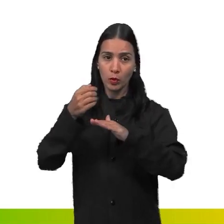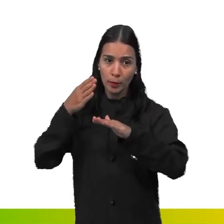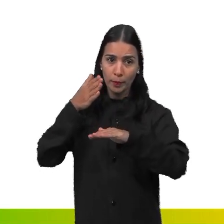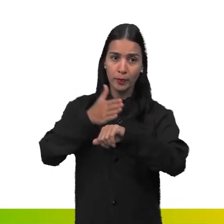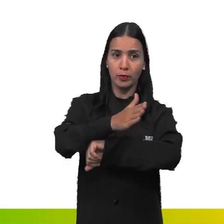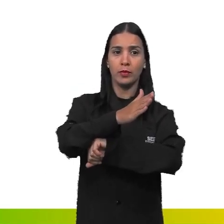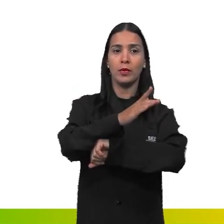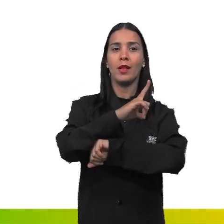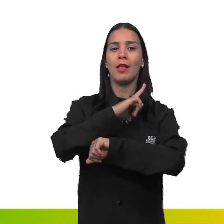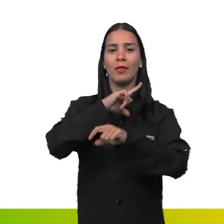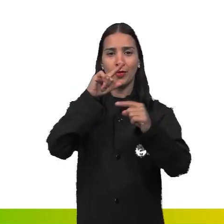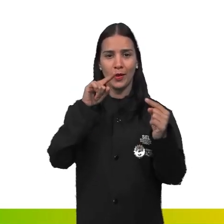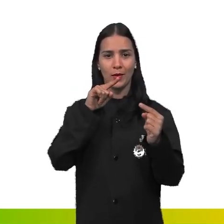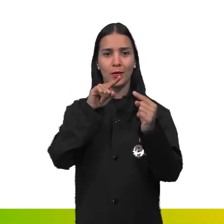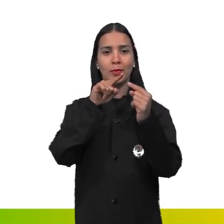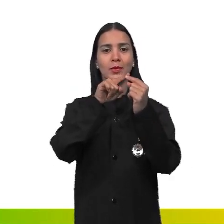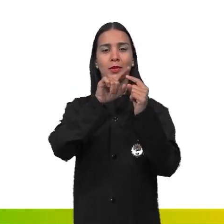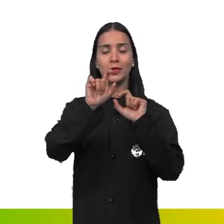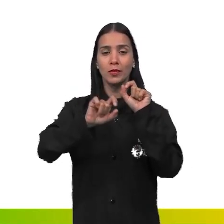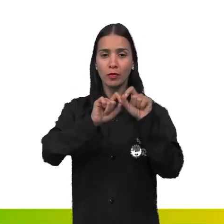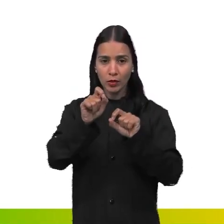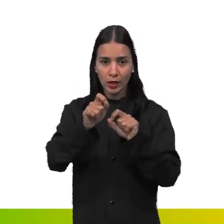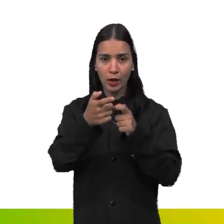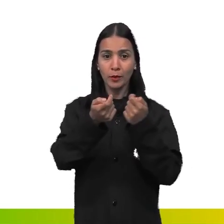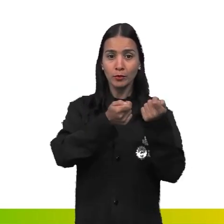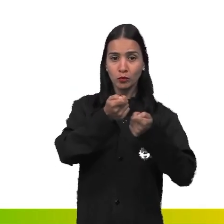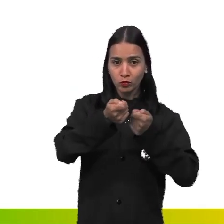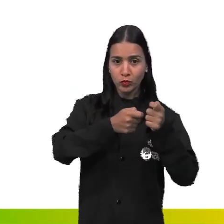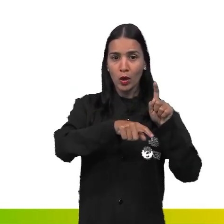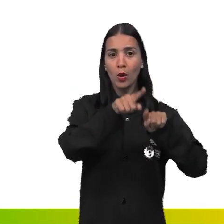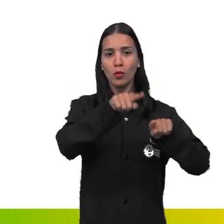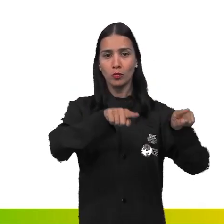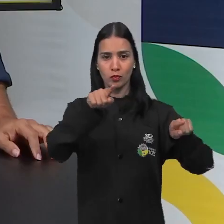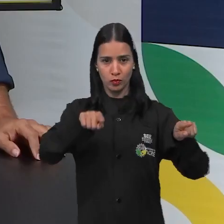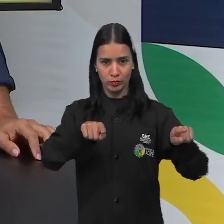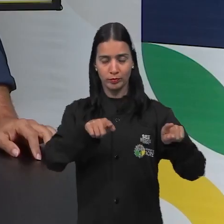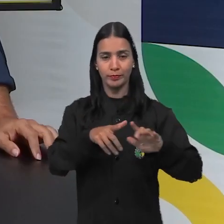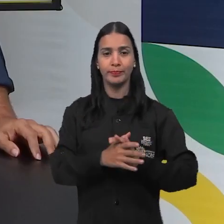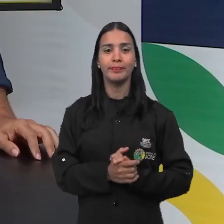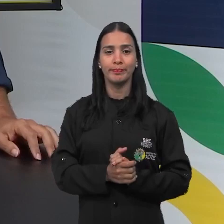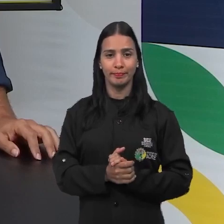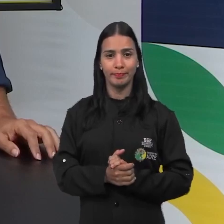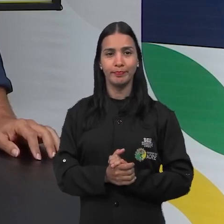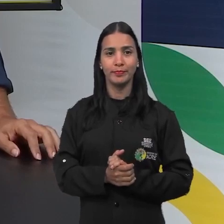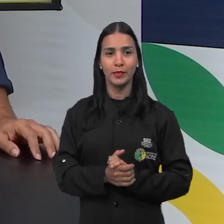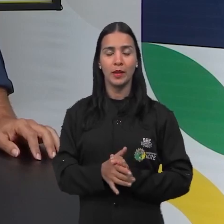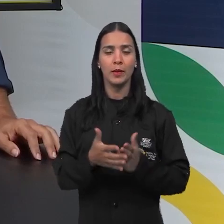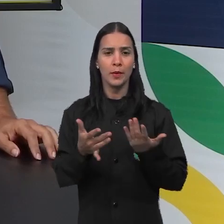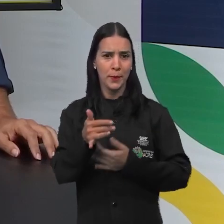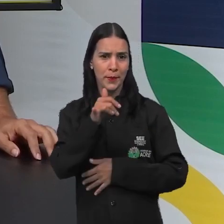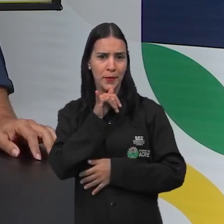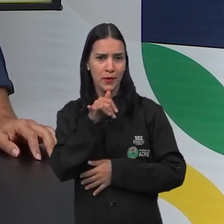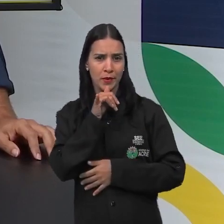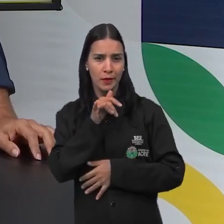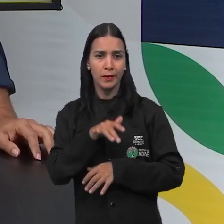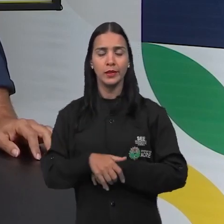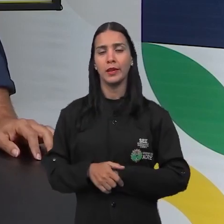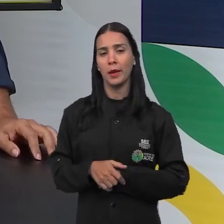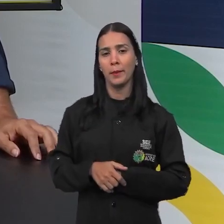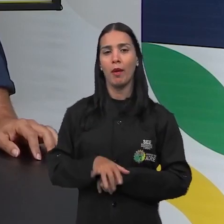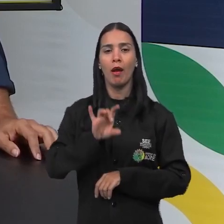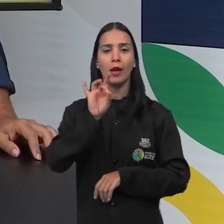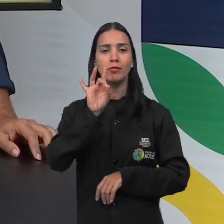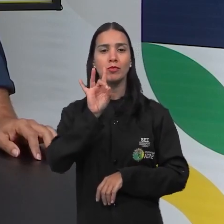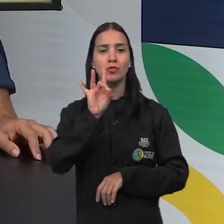objetivo, tá? Ó, conduzir objeto. Foca em mim, rapidão. Não se trata de um